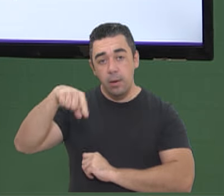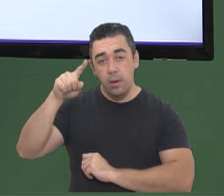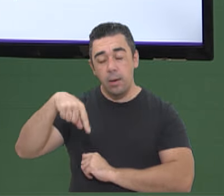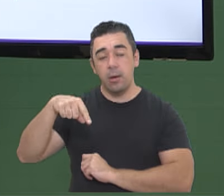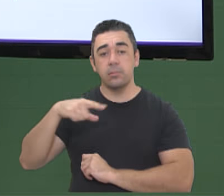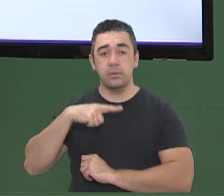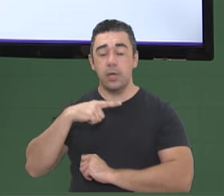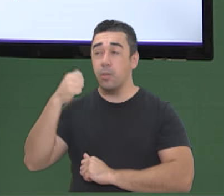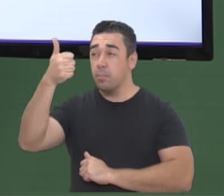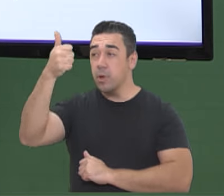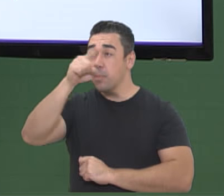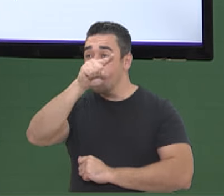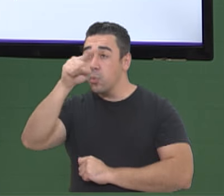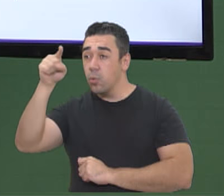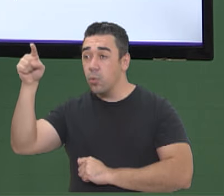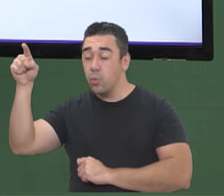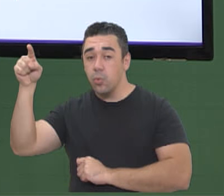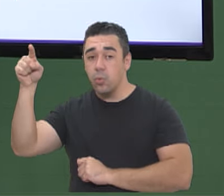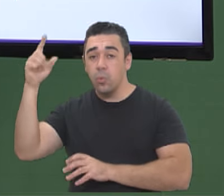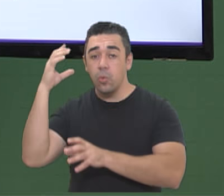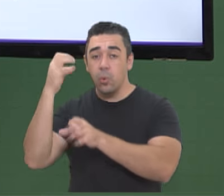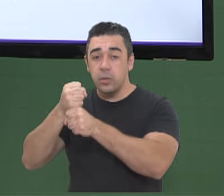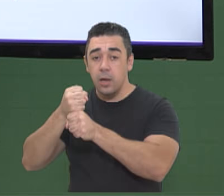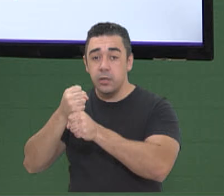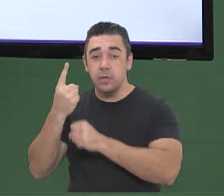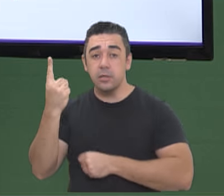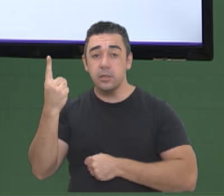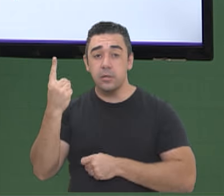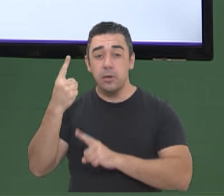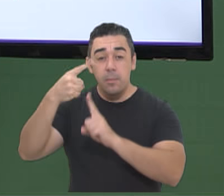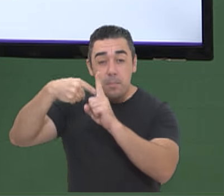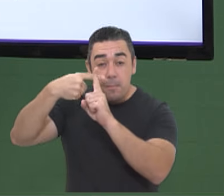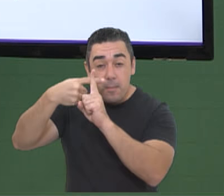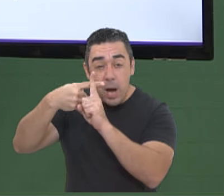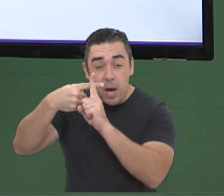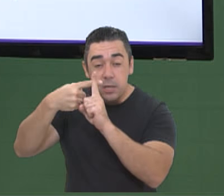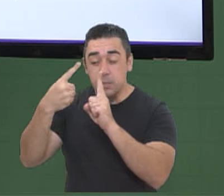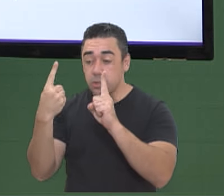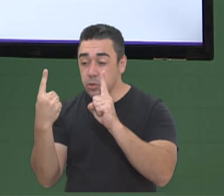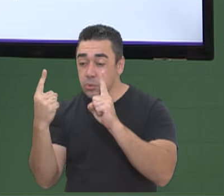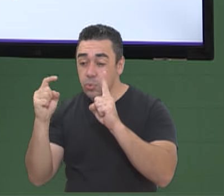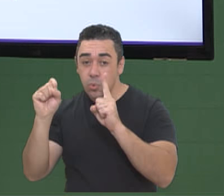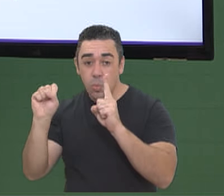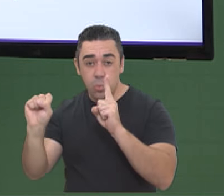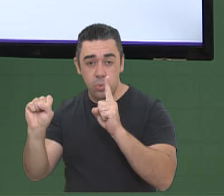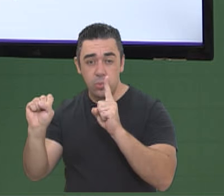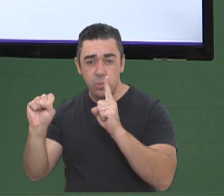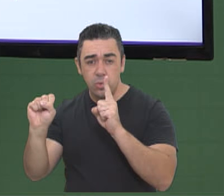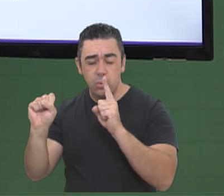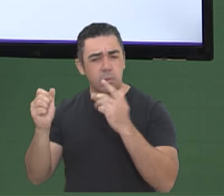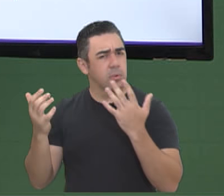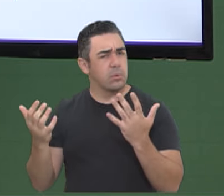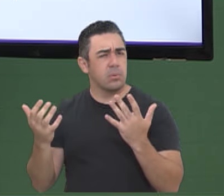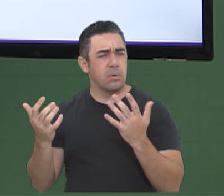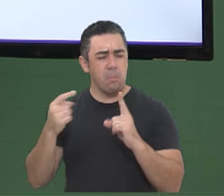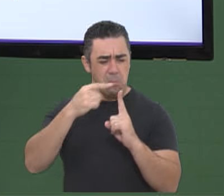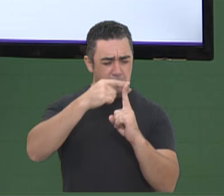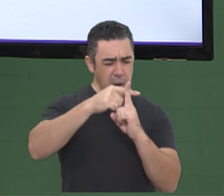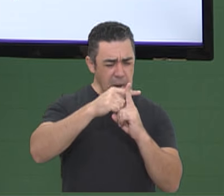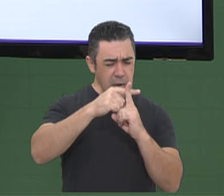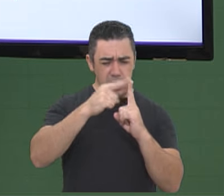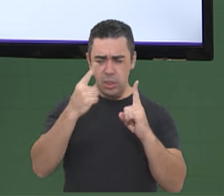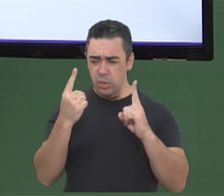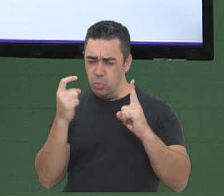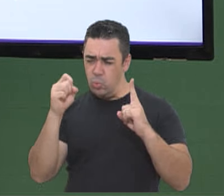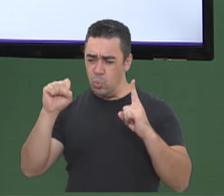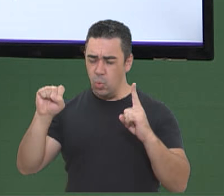colocado tem um saldo de gols de quanto? De mais 18. Mas, prof, o que será que é esse mais